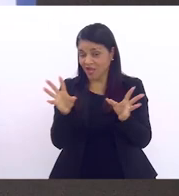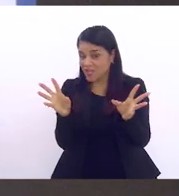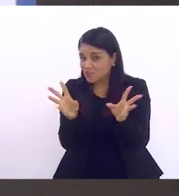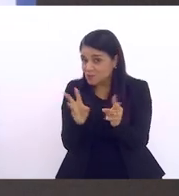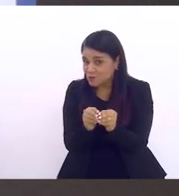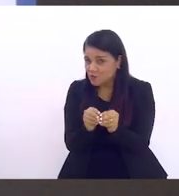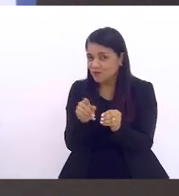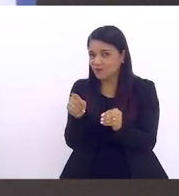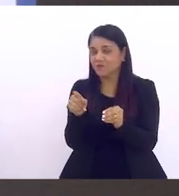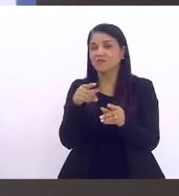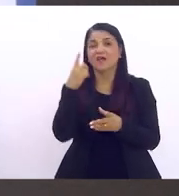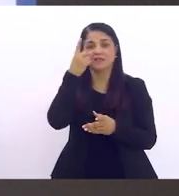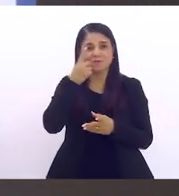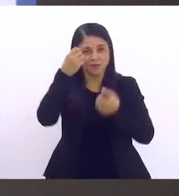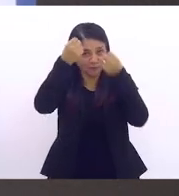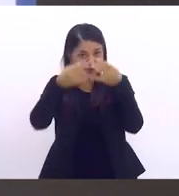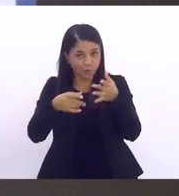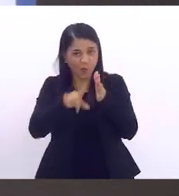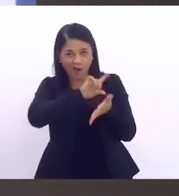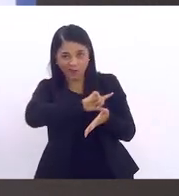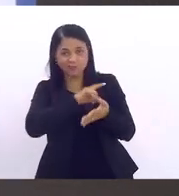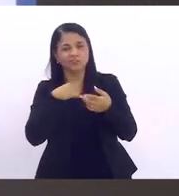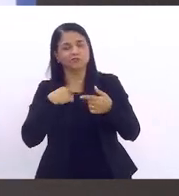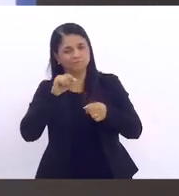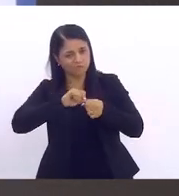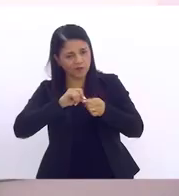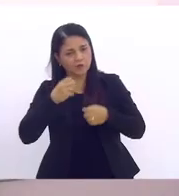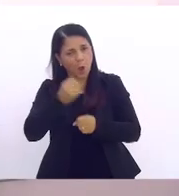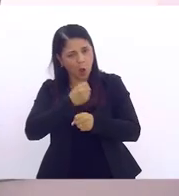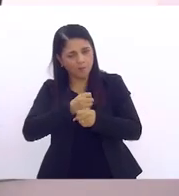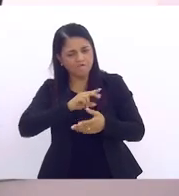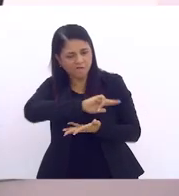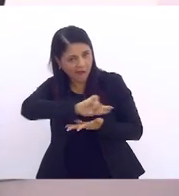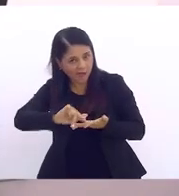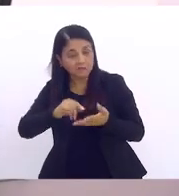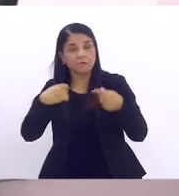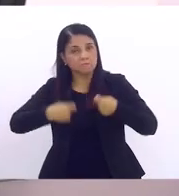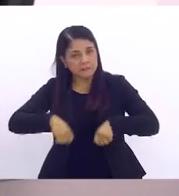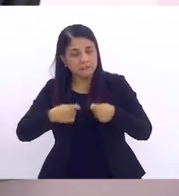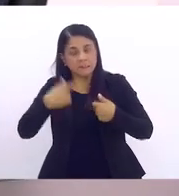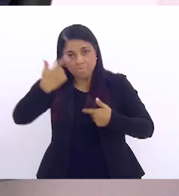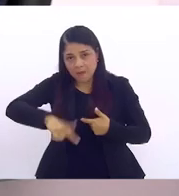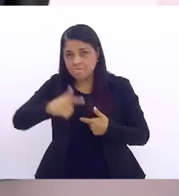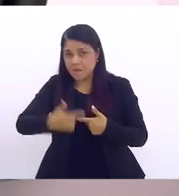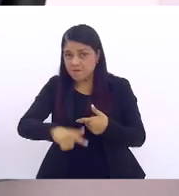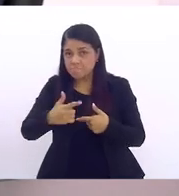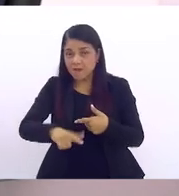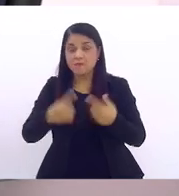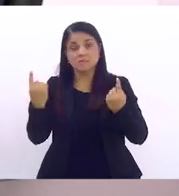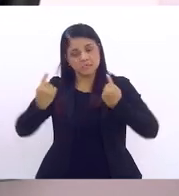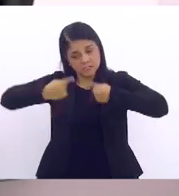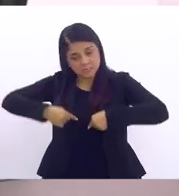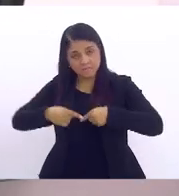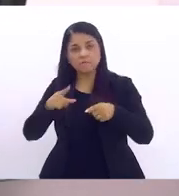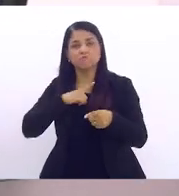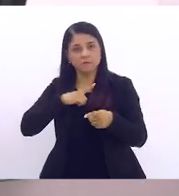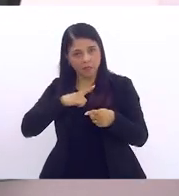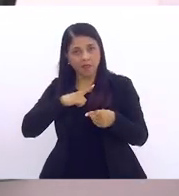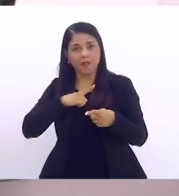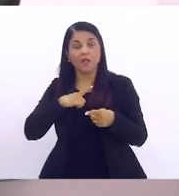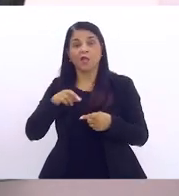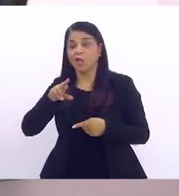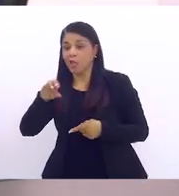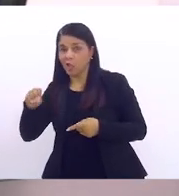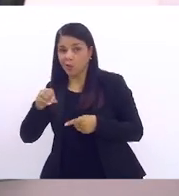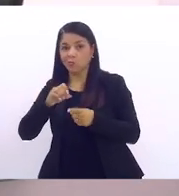própria deputada falou a gente realizou bastante coisa a gente entende que a gente precisa fazer muito mais tem muito desafio a Rio Santos não é